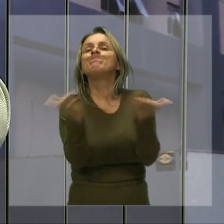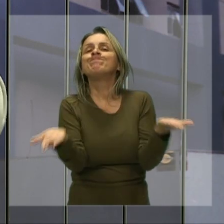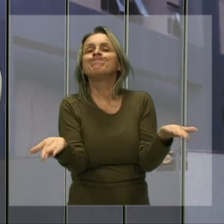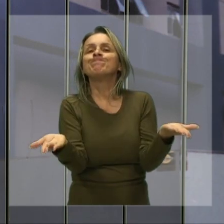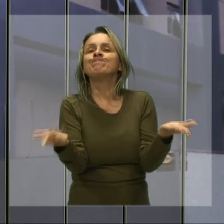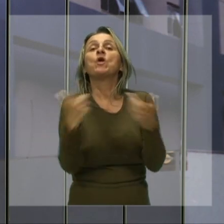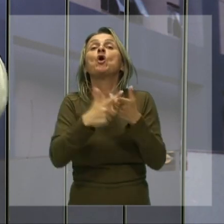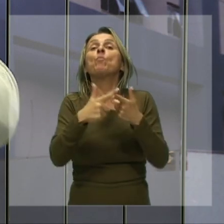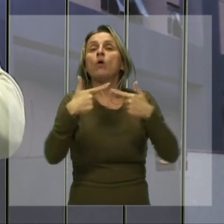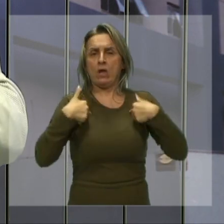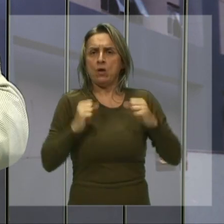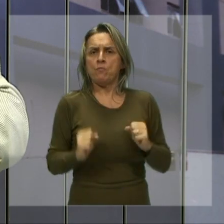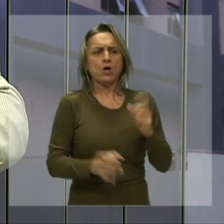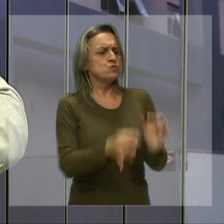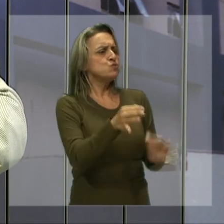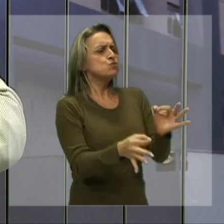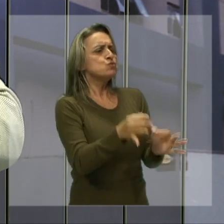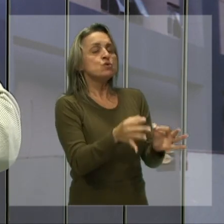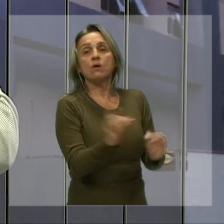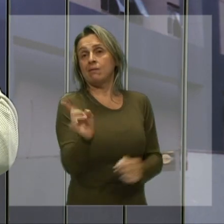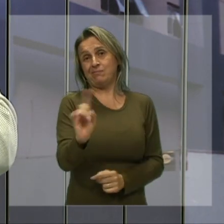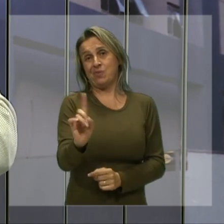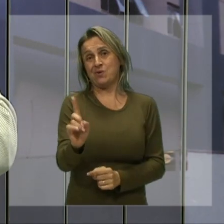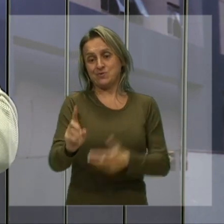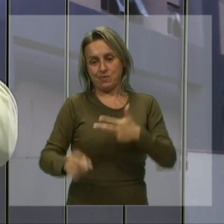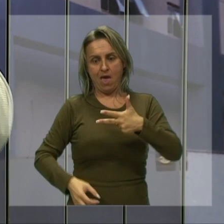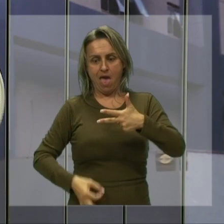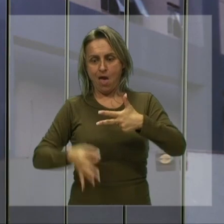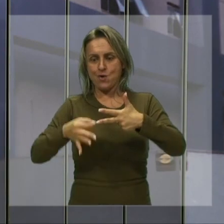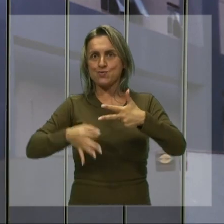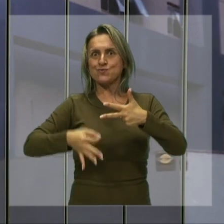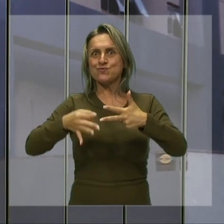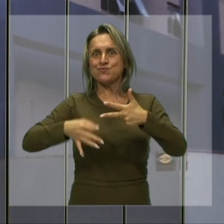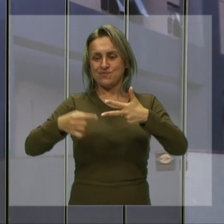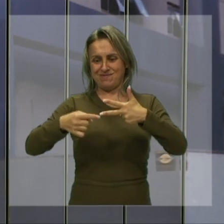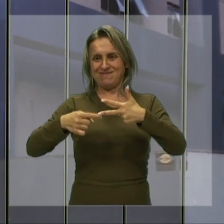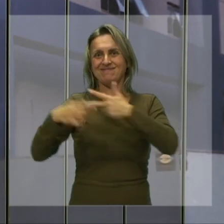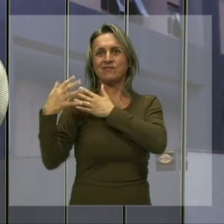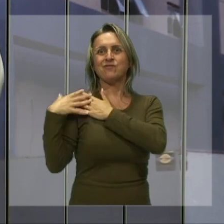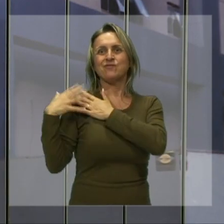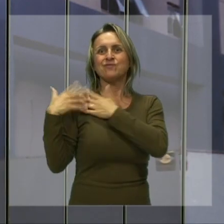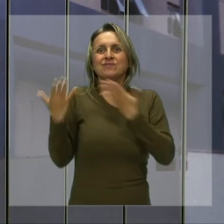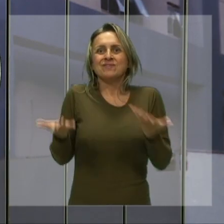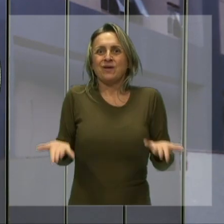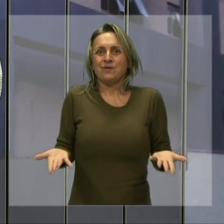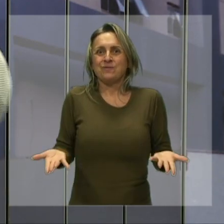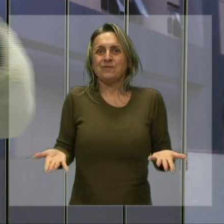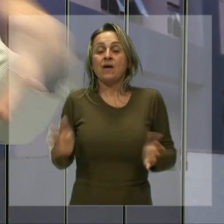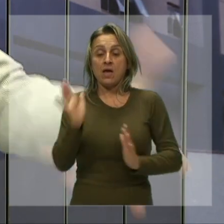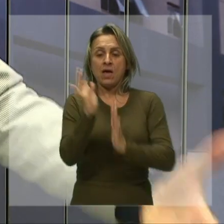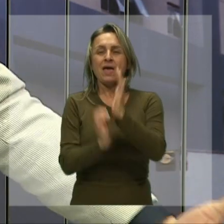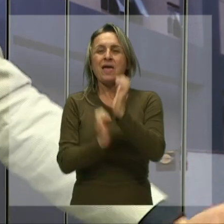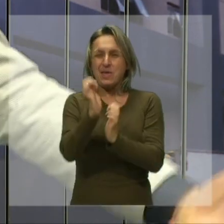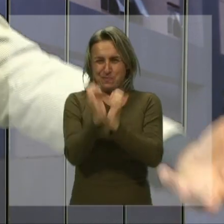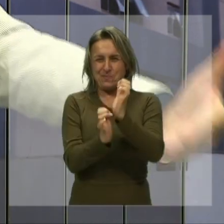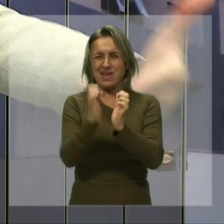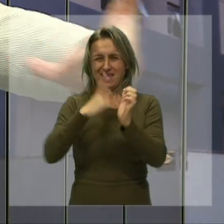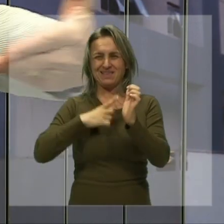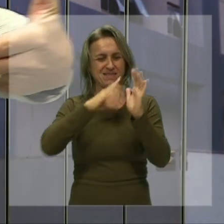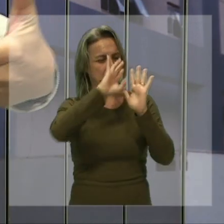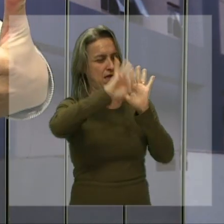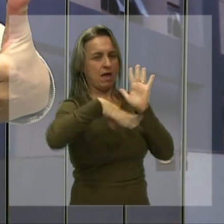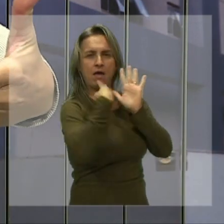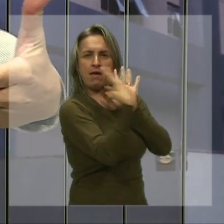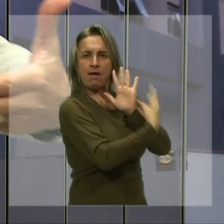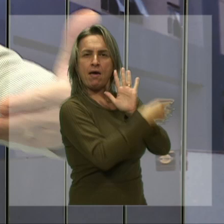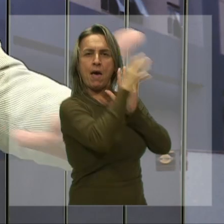posso julgar as pessoas, porque é o judiciário quem julga. As empresas que estão lá naquela tabela que fizeram doação de